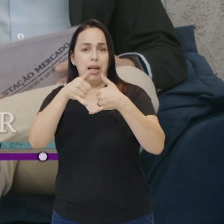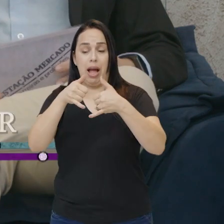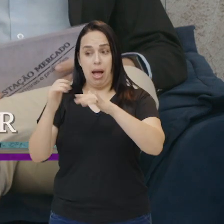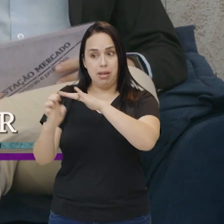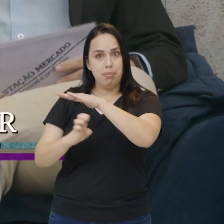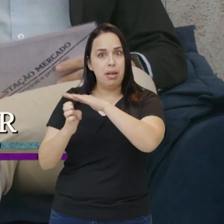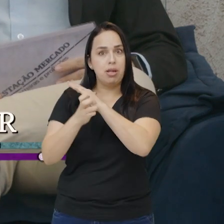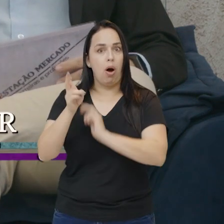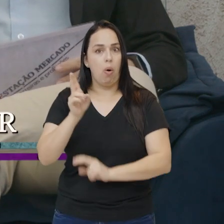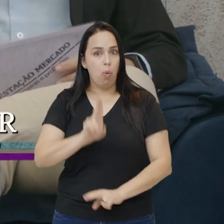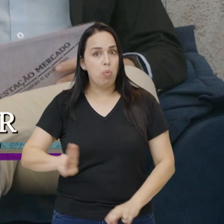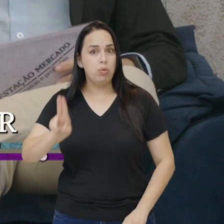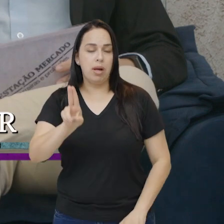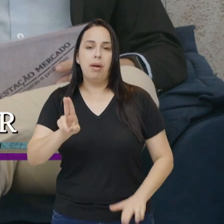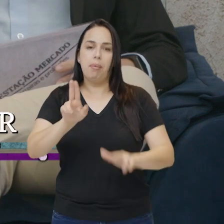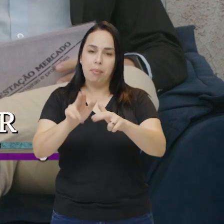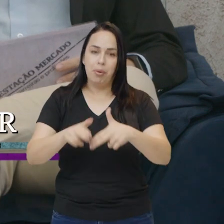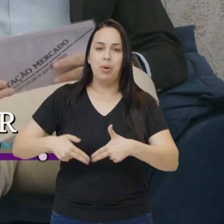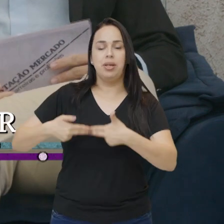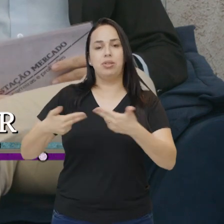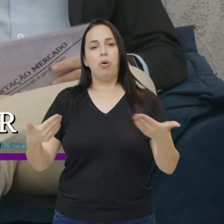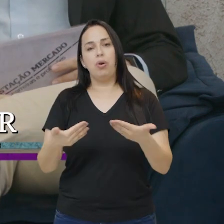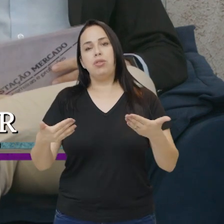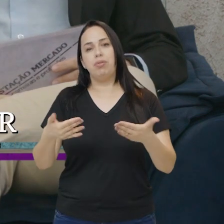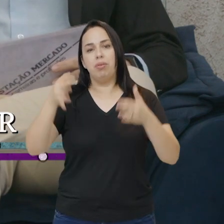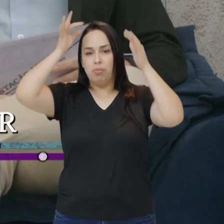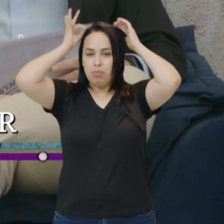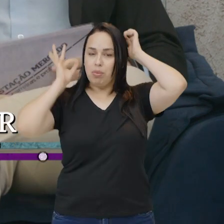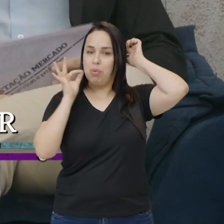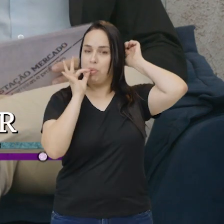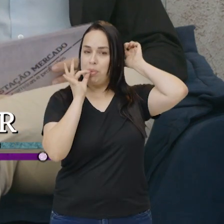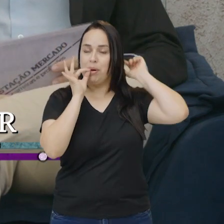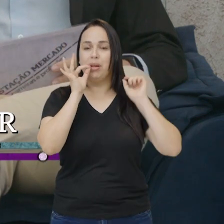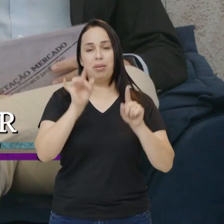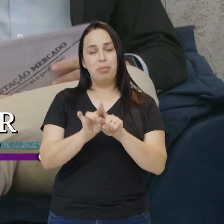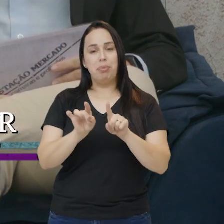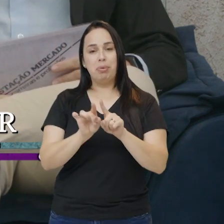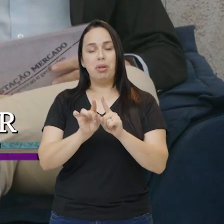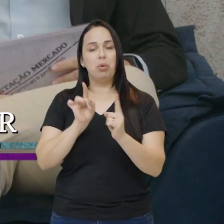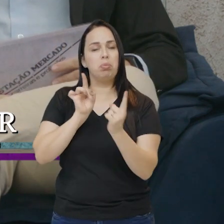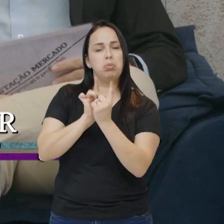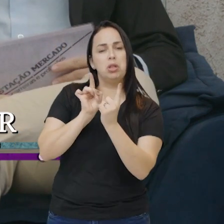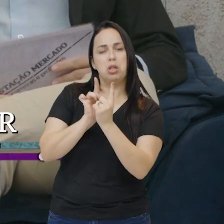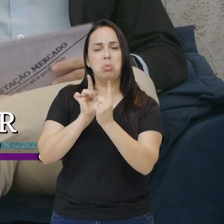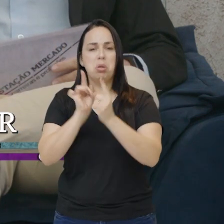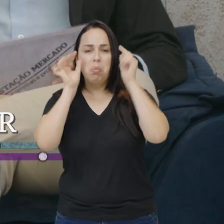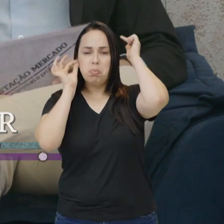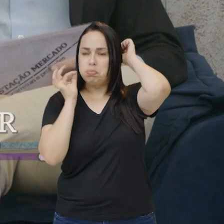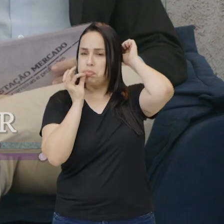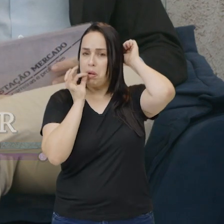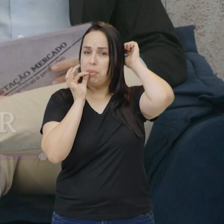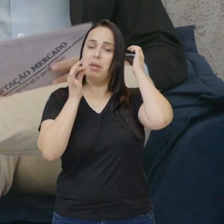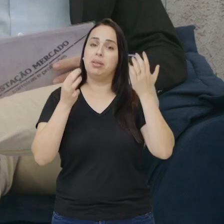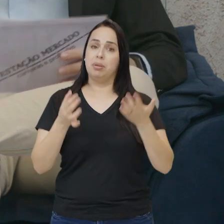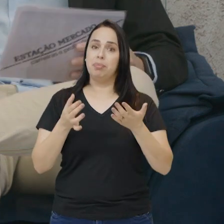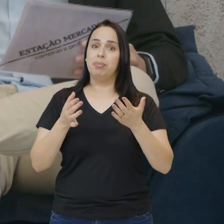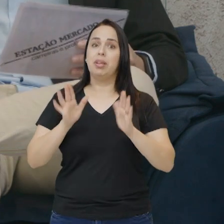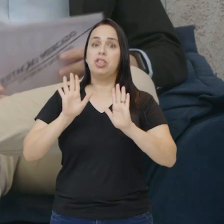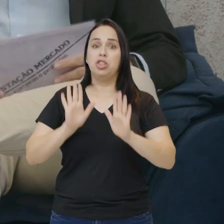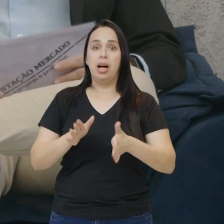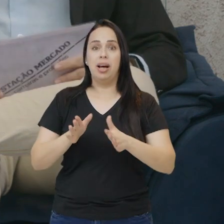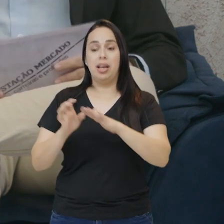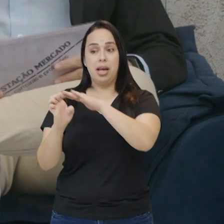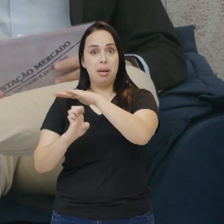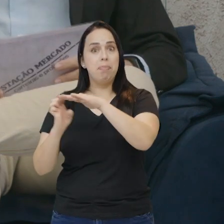usados pelas empresas. E por isso, vamos falar de atendimento ao consumidor por meio da ligação telefônica, uma